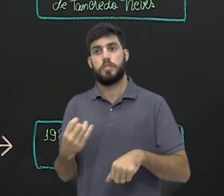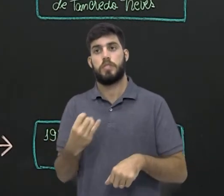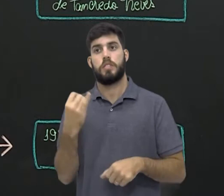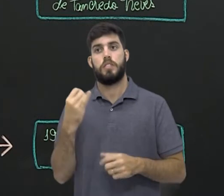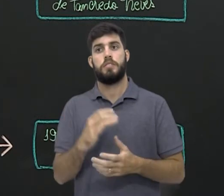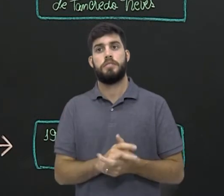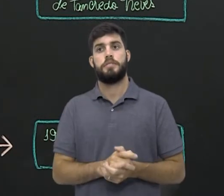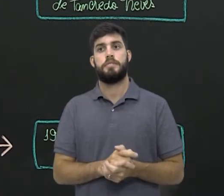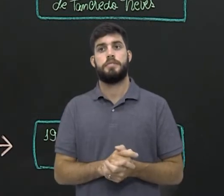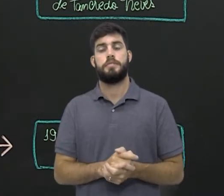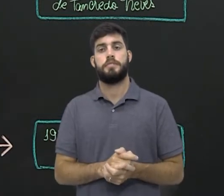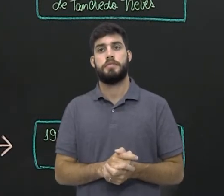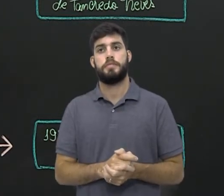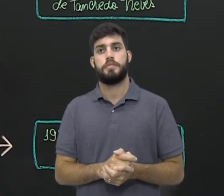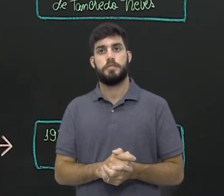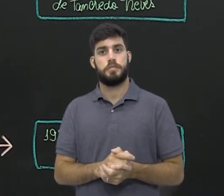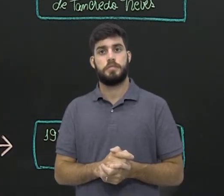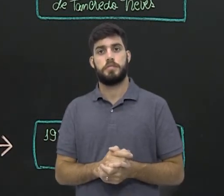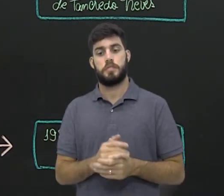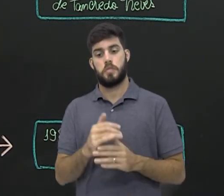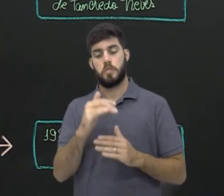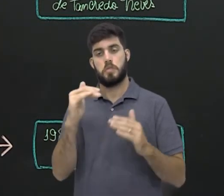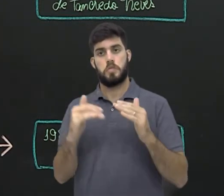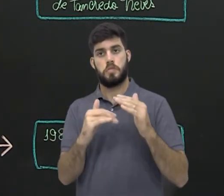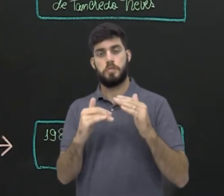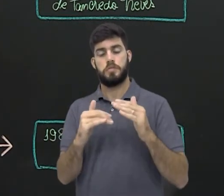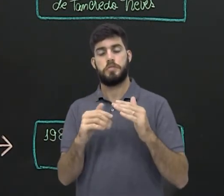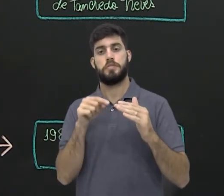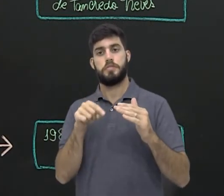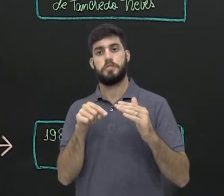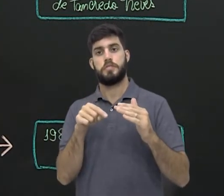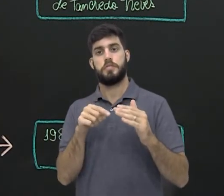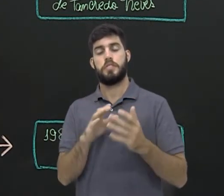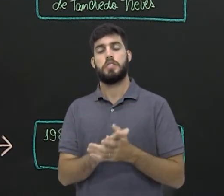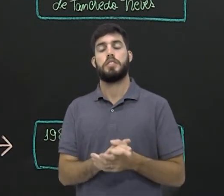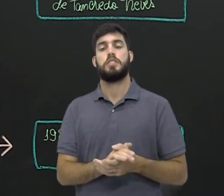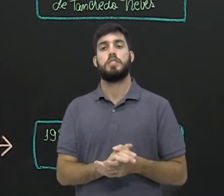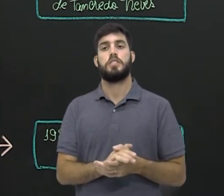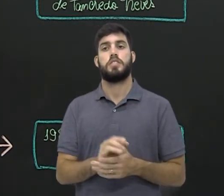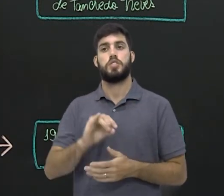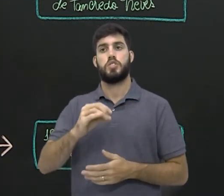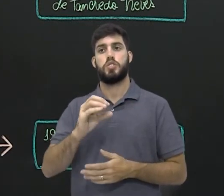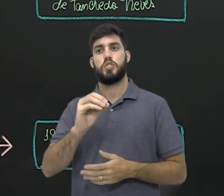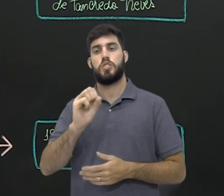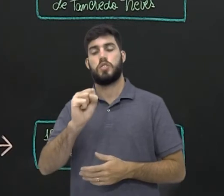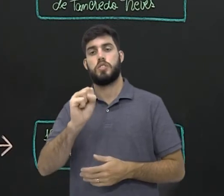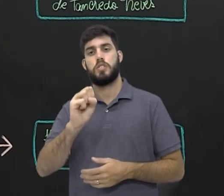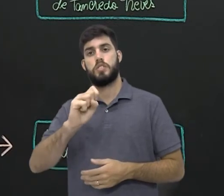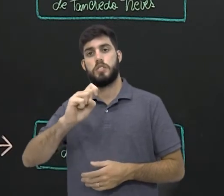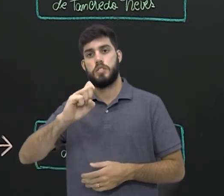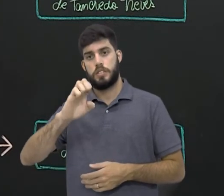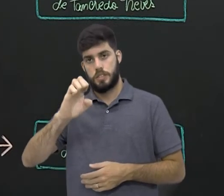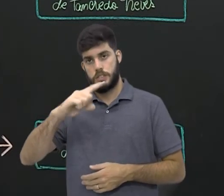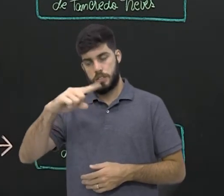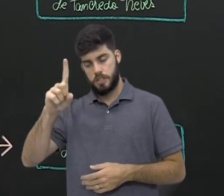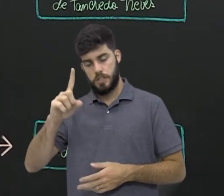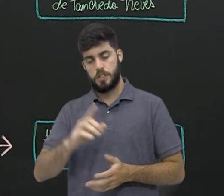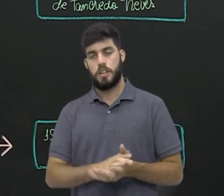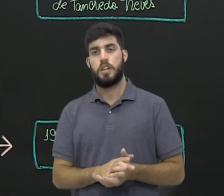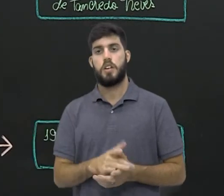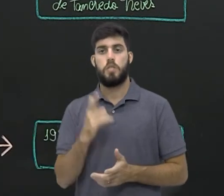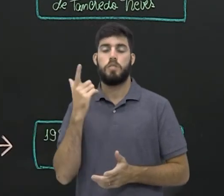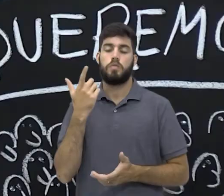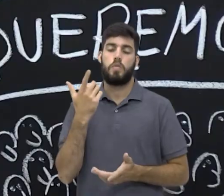democracia, e o vice dele, né, o José Sarney, é que acaba de fato assumindo a presidência